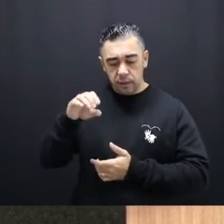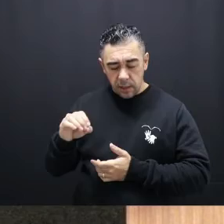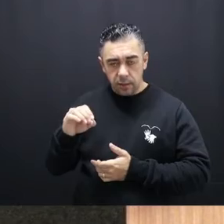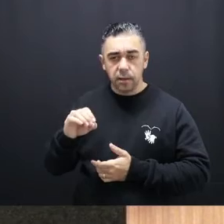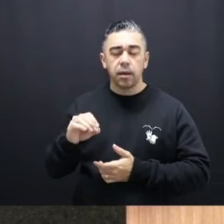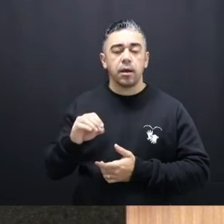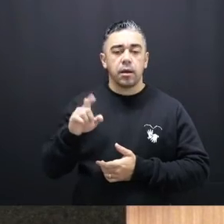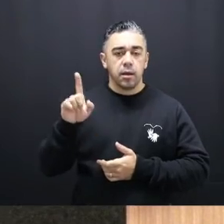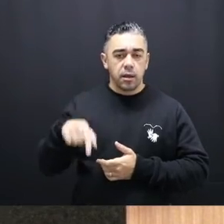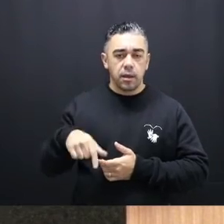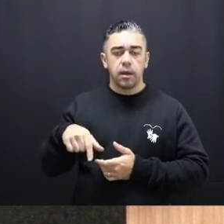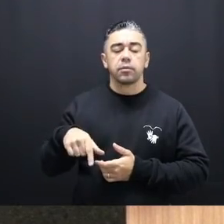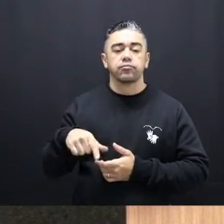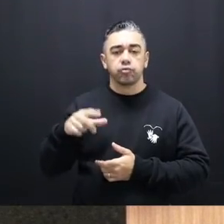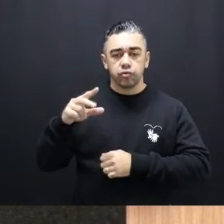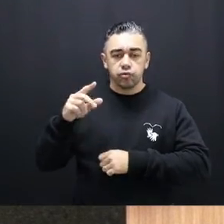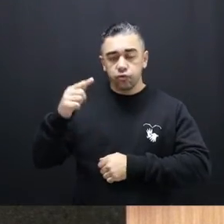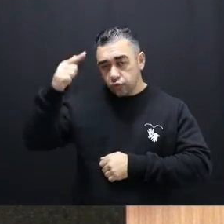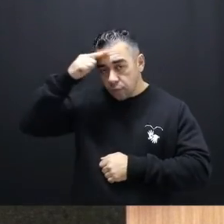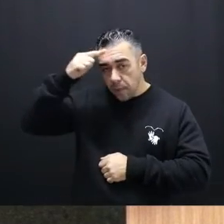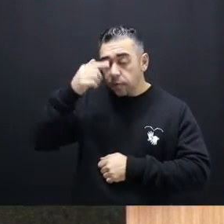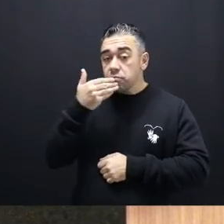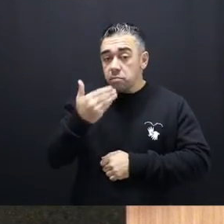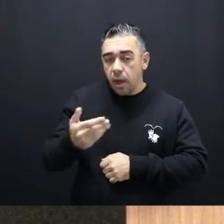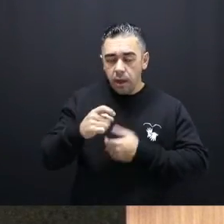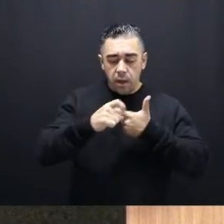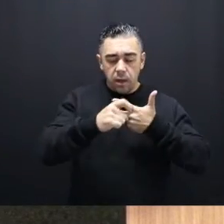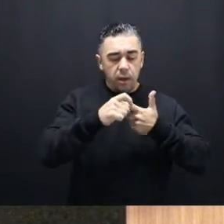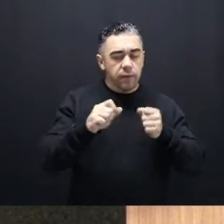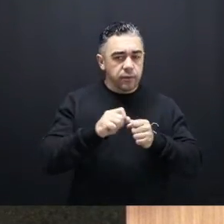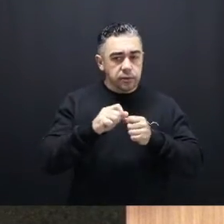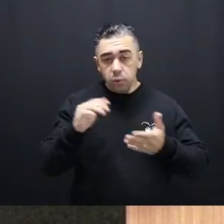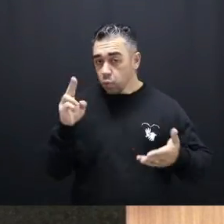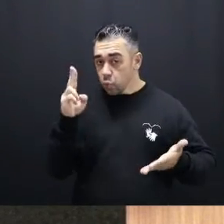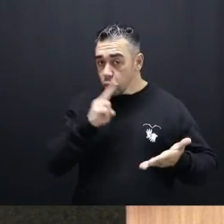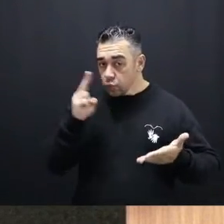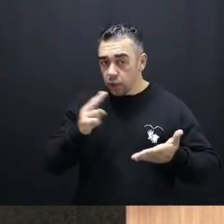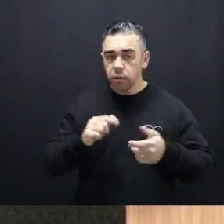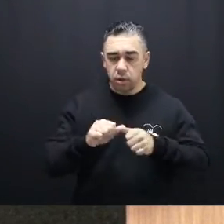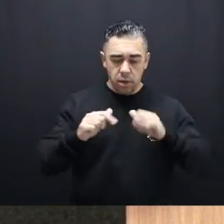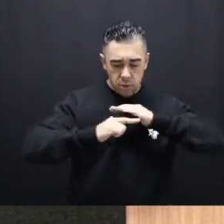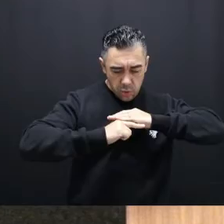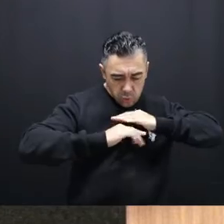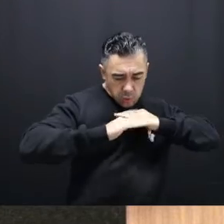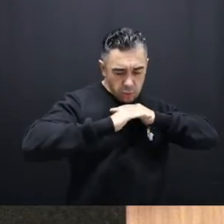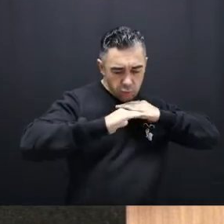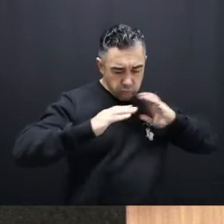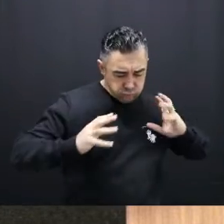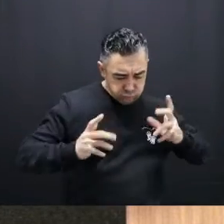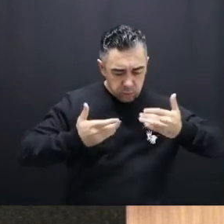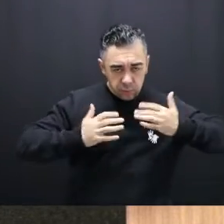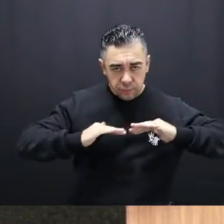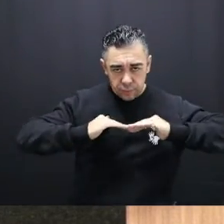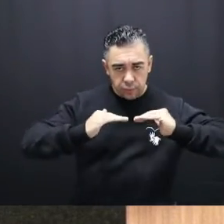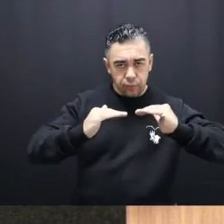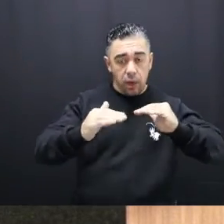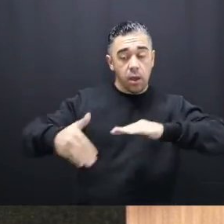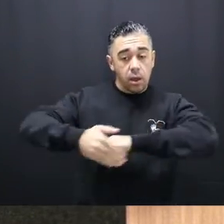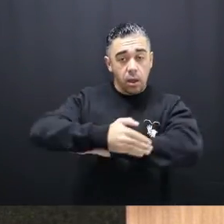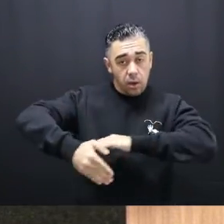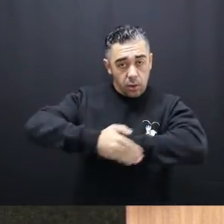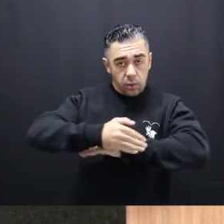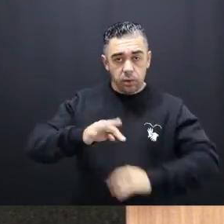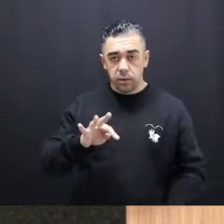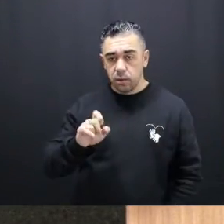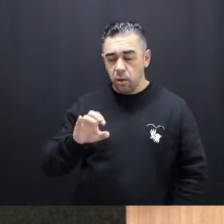do vereador Gilberto Melo executivo que determine que seja feita com urgência patrolamento e ensaibramento em todas são da